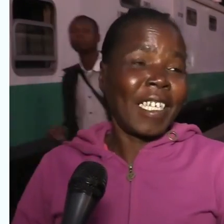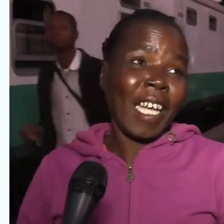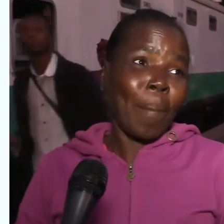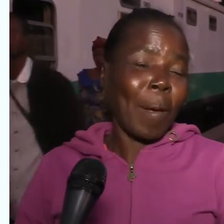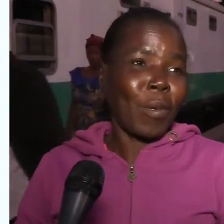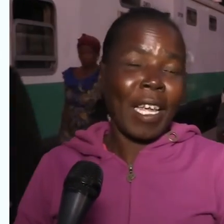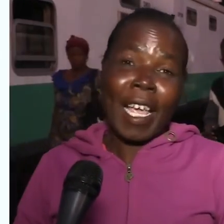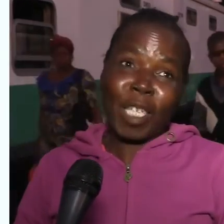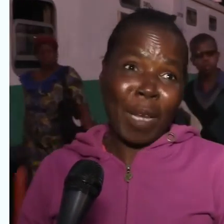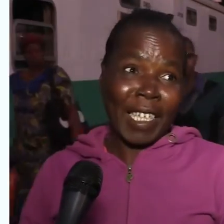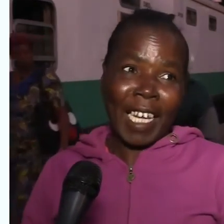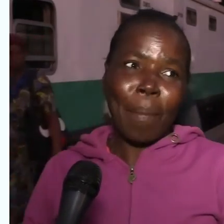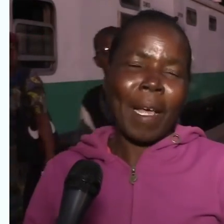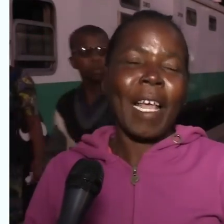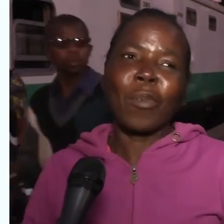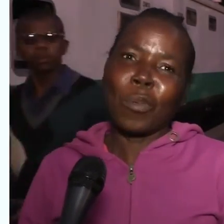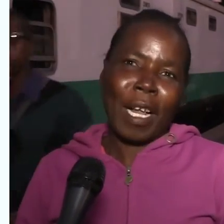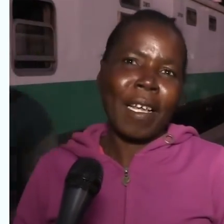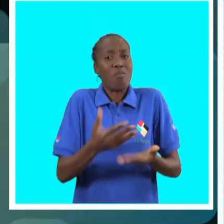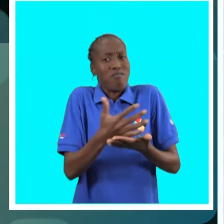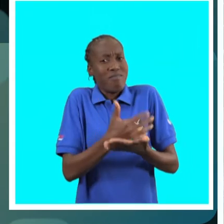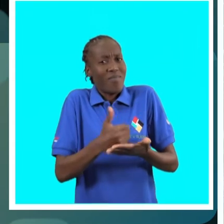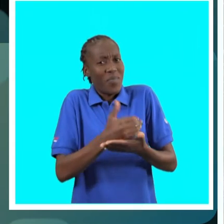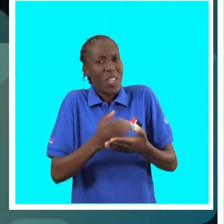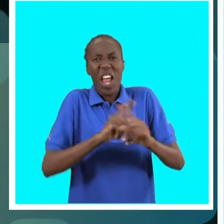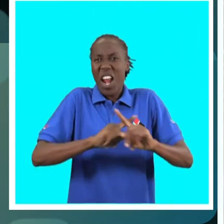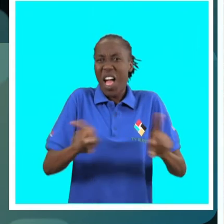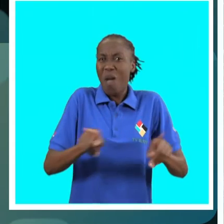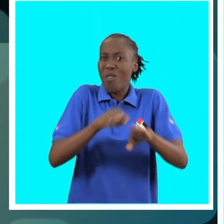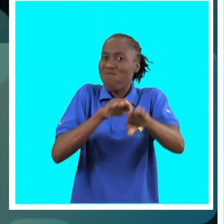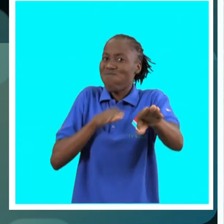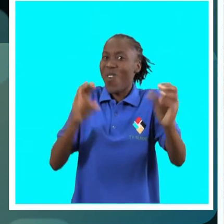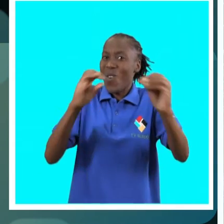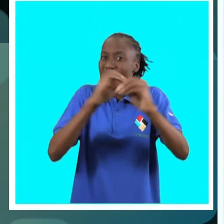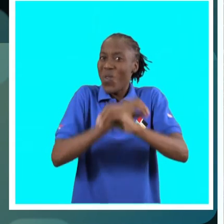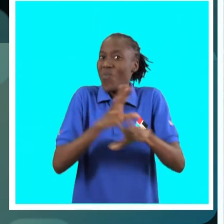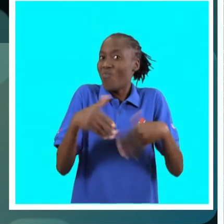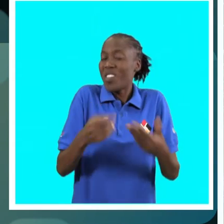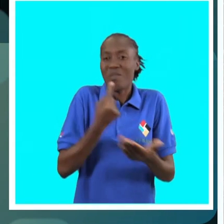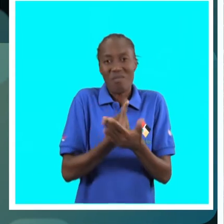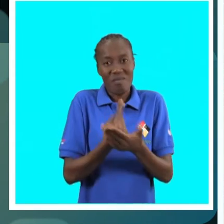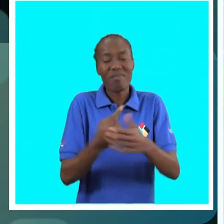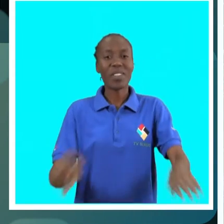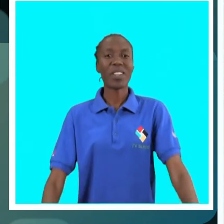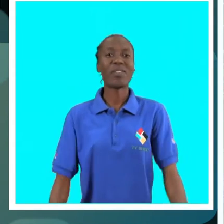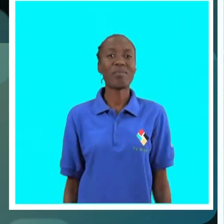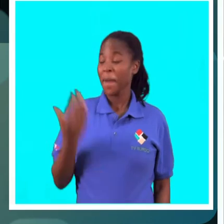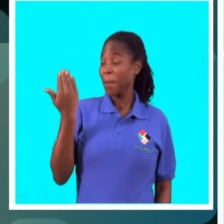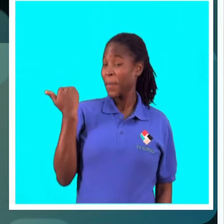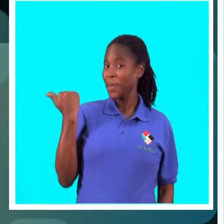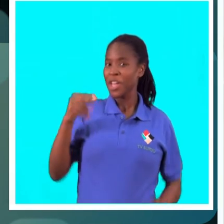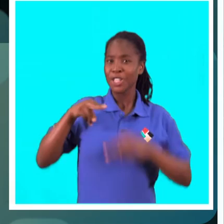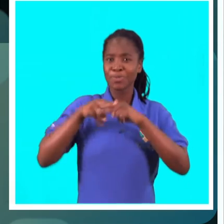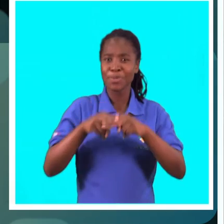porque porque chura mais econmico é Ráo não temo é mais